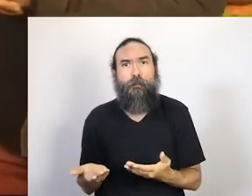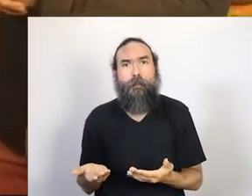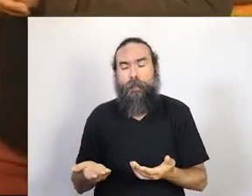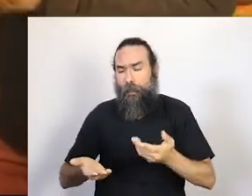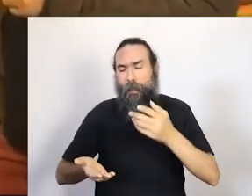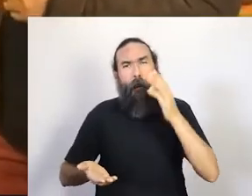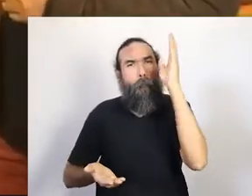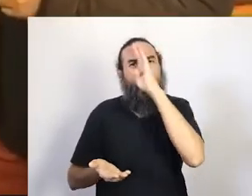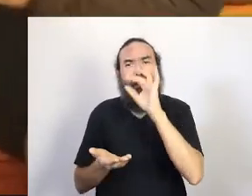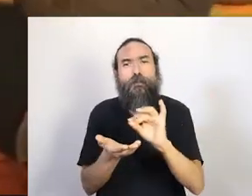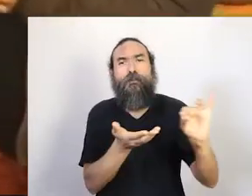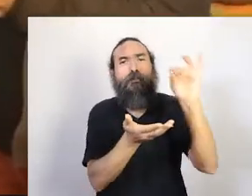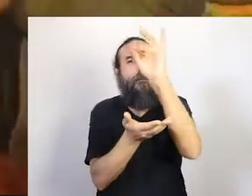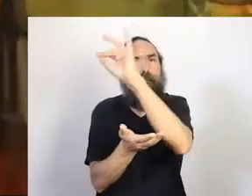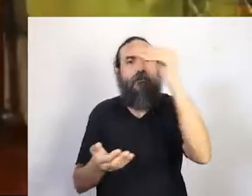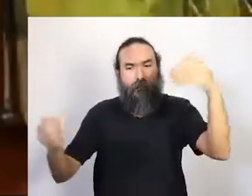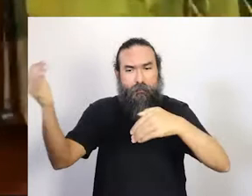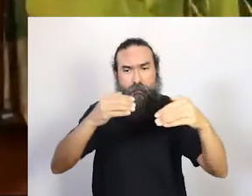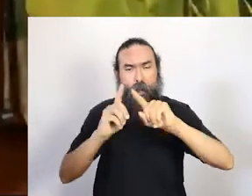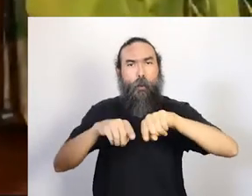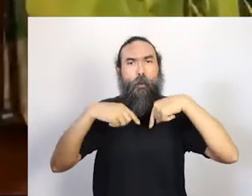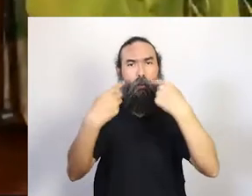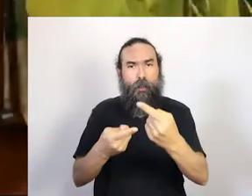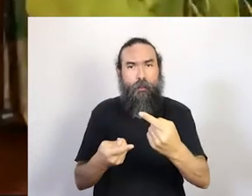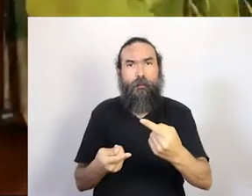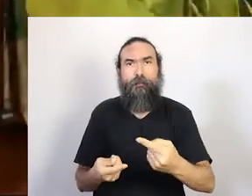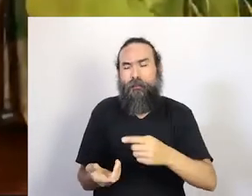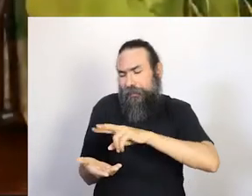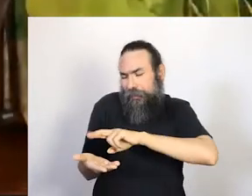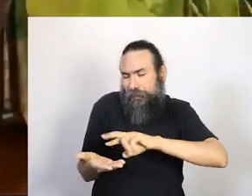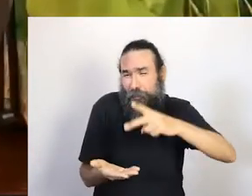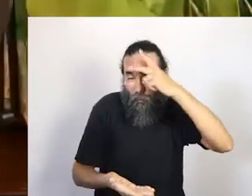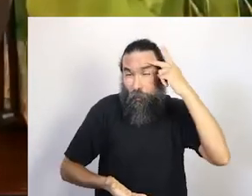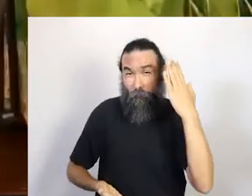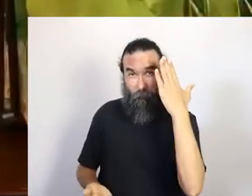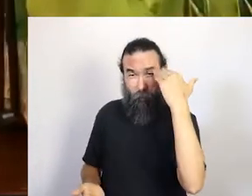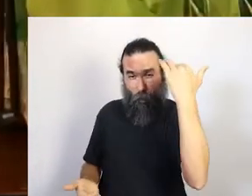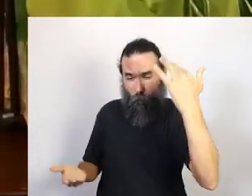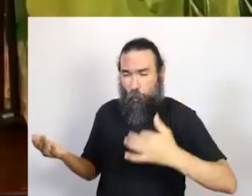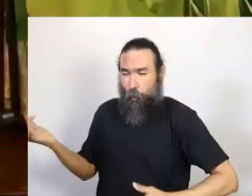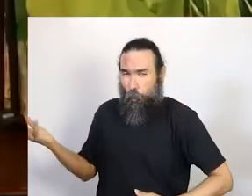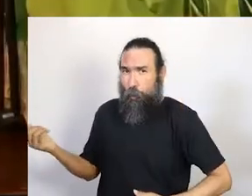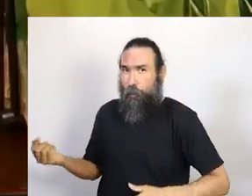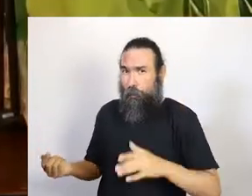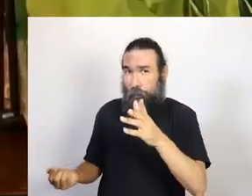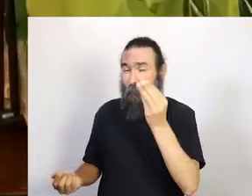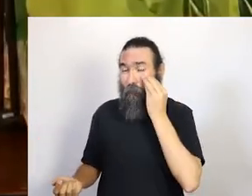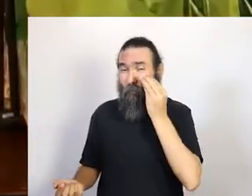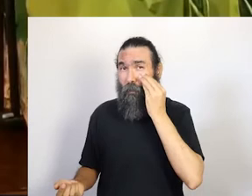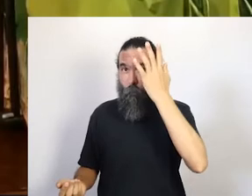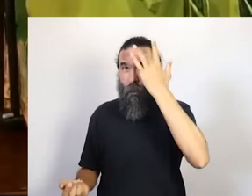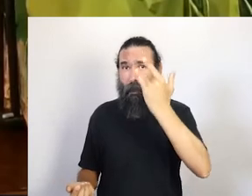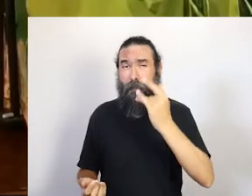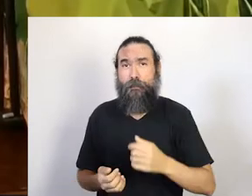Noel Andrade. Noel Andrade. Levi Ramiro. Levi Ramiro. Sabá Moraes. Sabá Moraes. Gente, muita